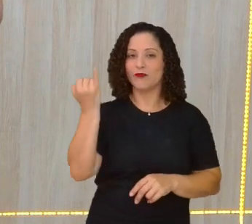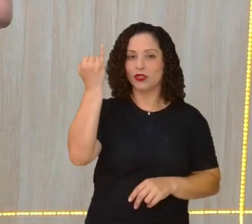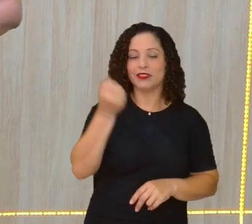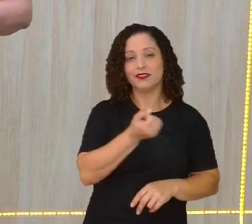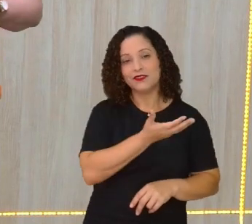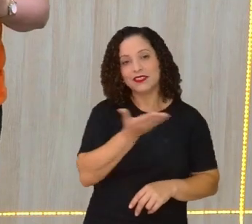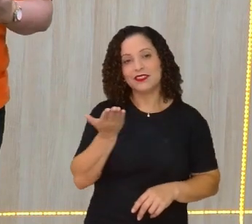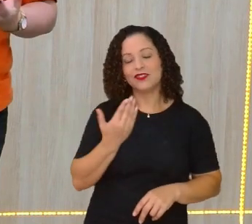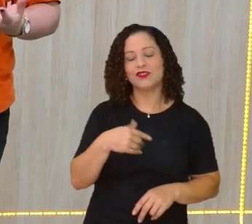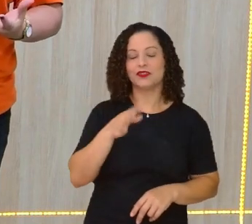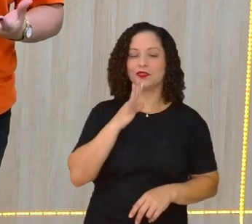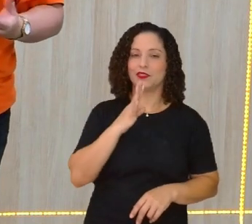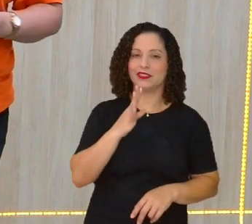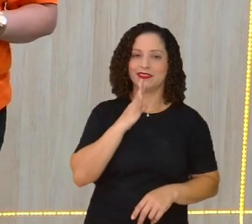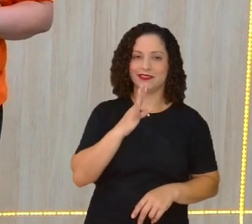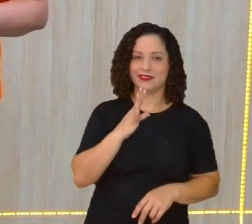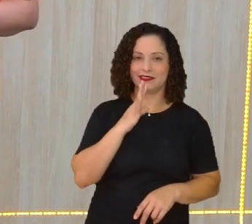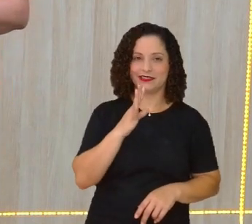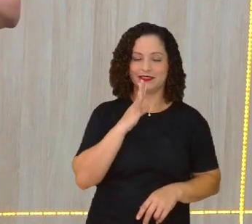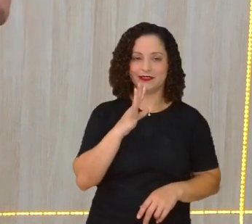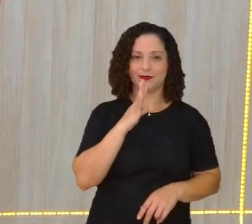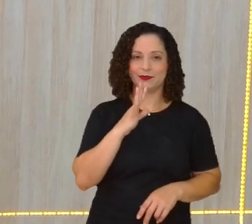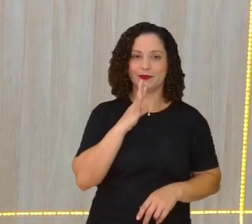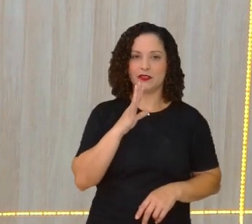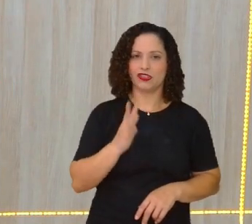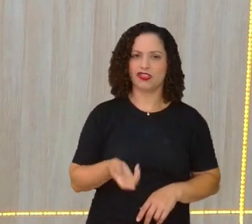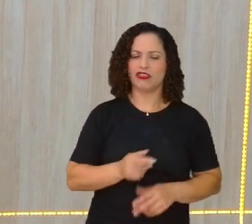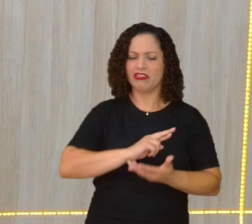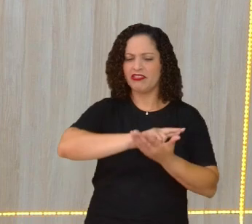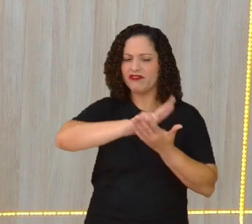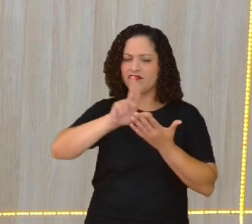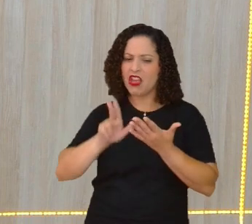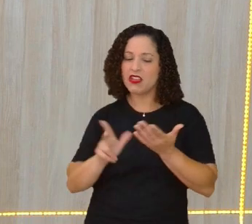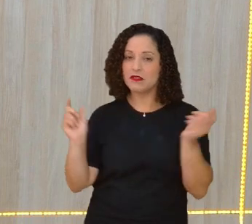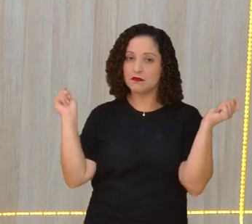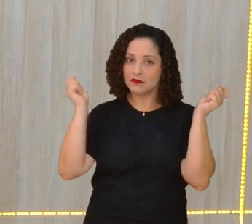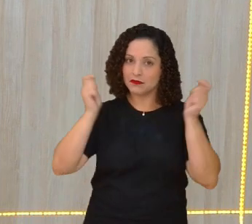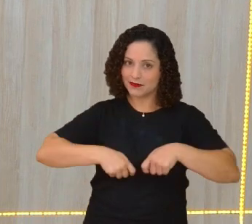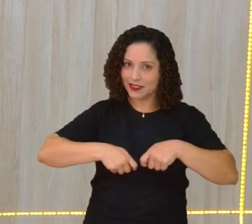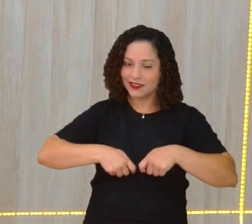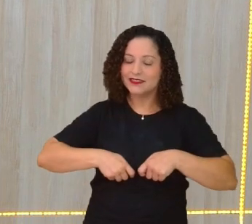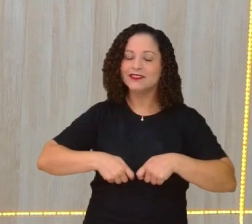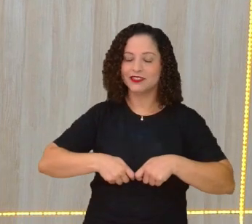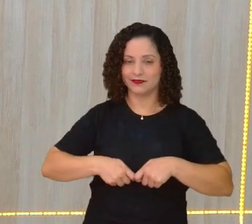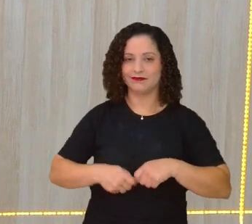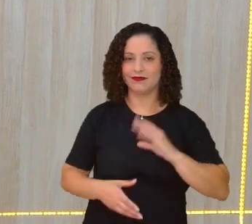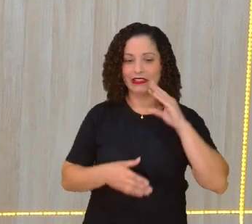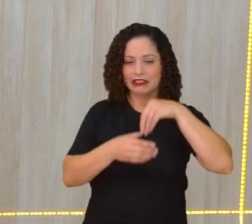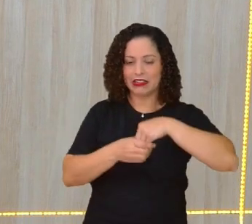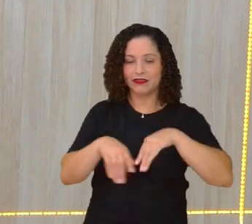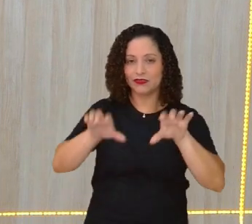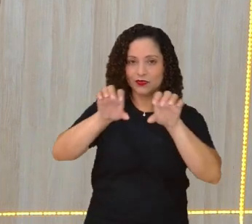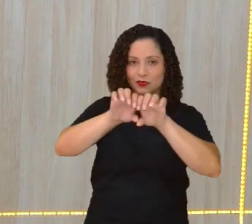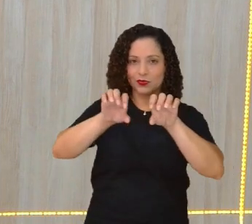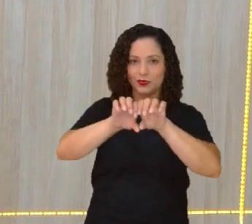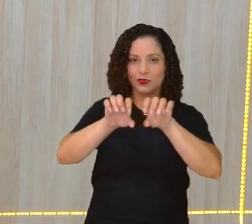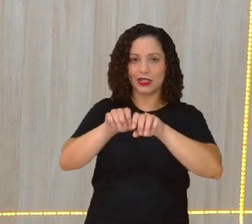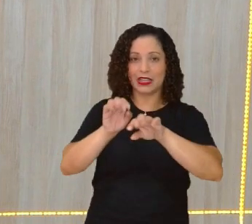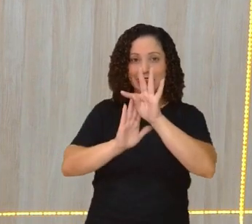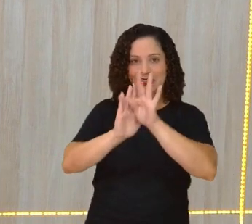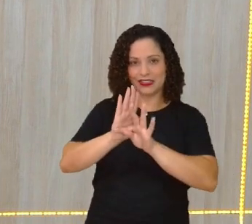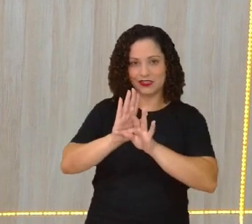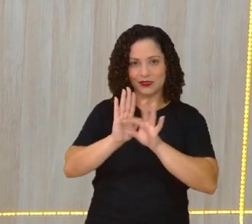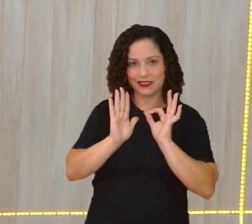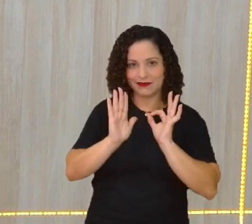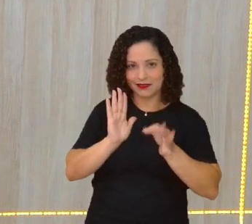é isso, é apresentar para vocês essas possibilidades de mudança dentro da estruturação de um texto,